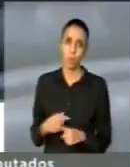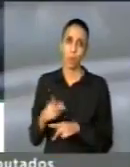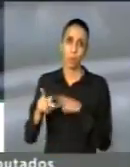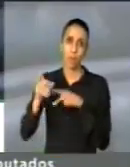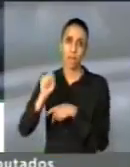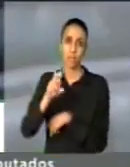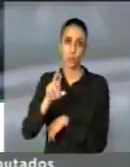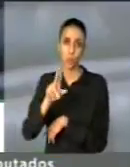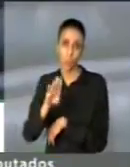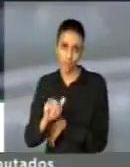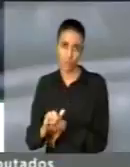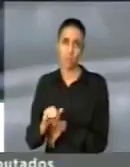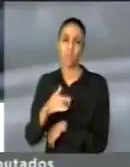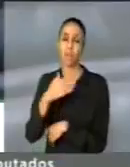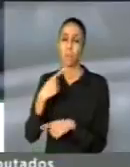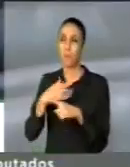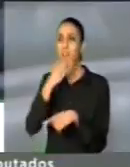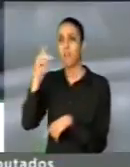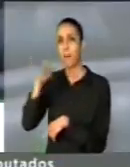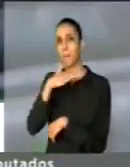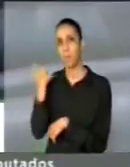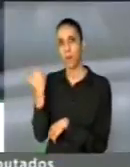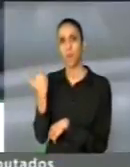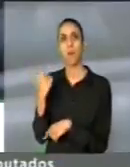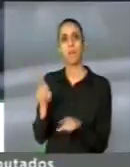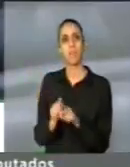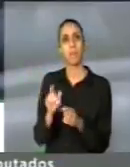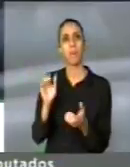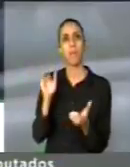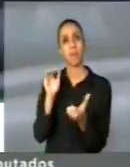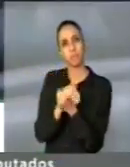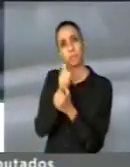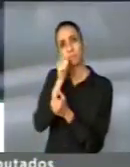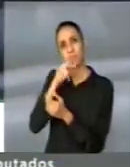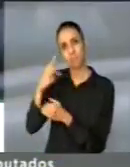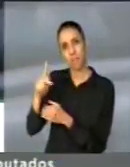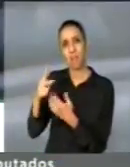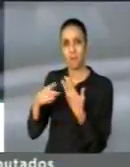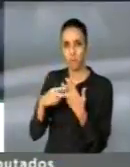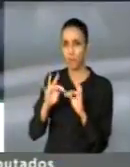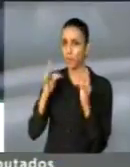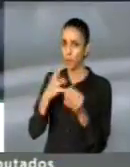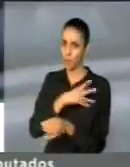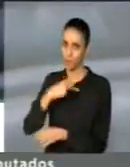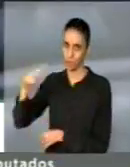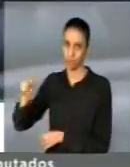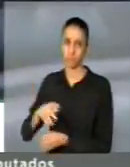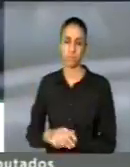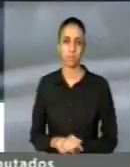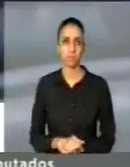Surubim, deixando aqui um fraterno abraço à dona Zuleide, à sua viúva e a todos os seus filhos. Muito obrigado, deputado Herculano.